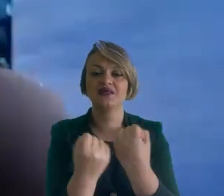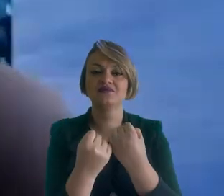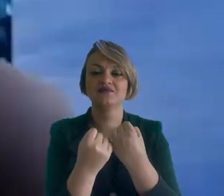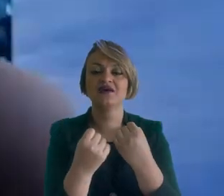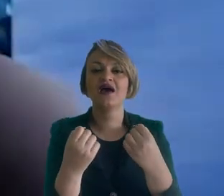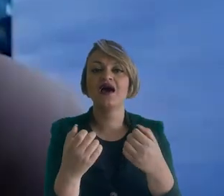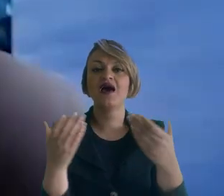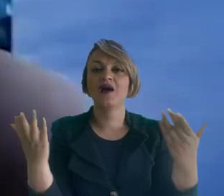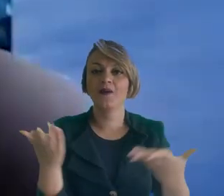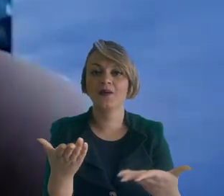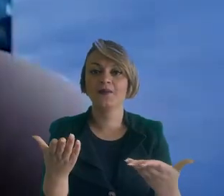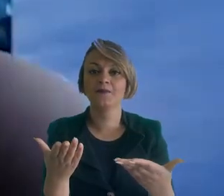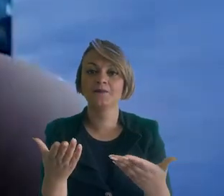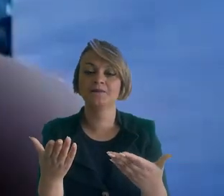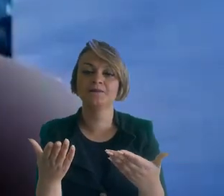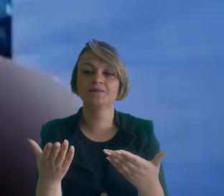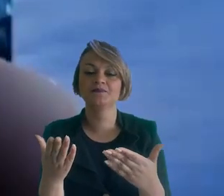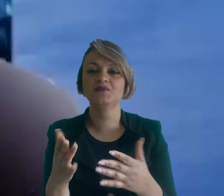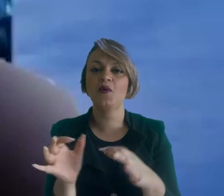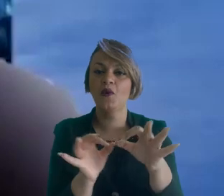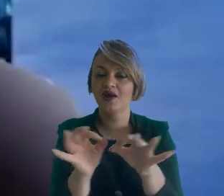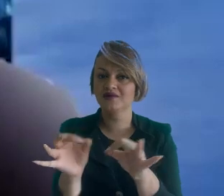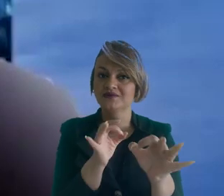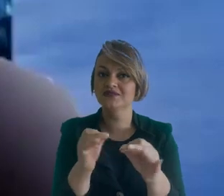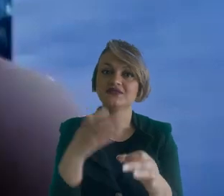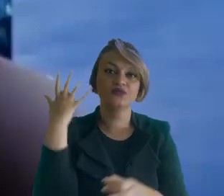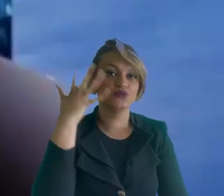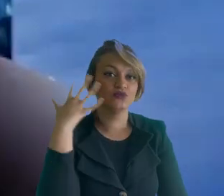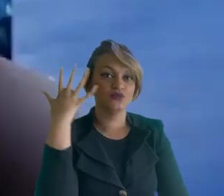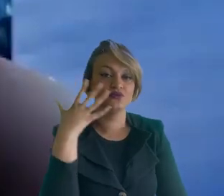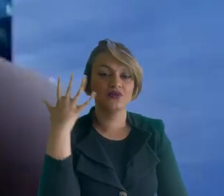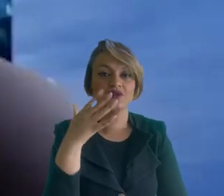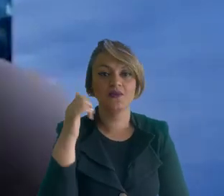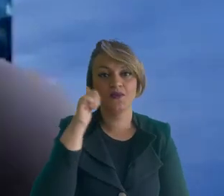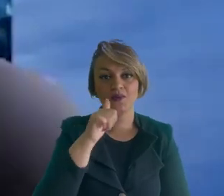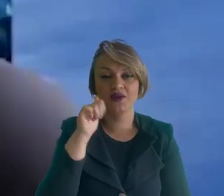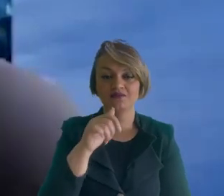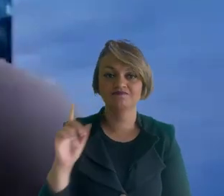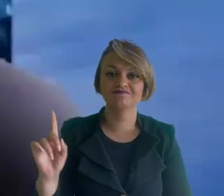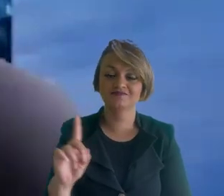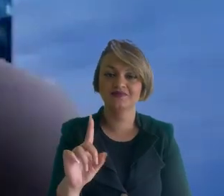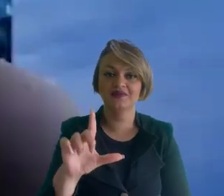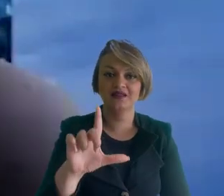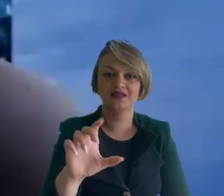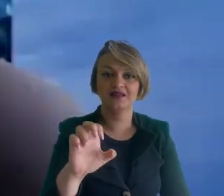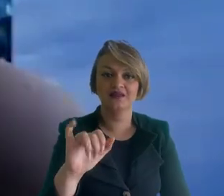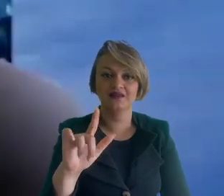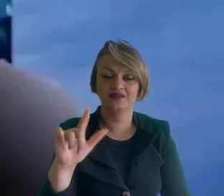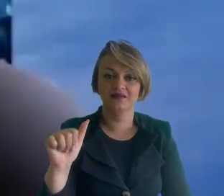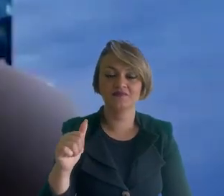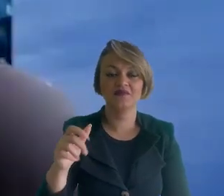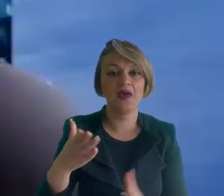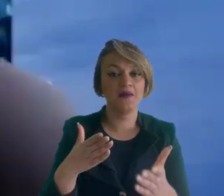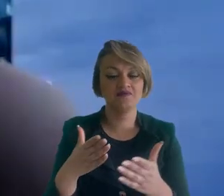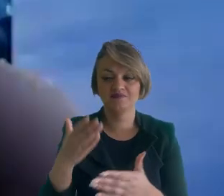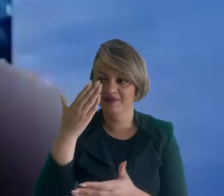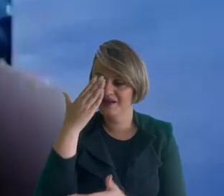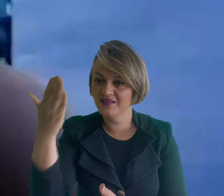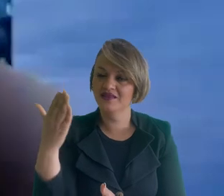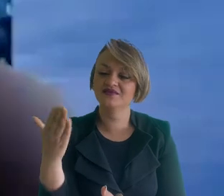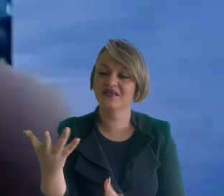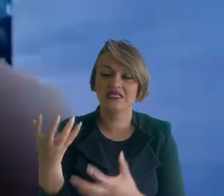e passo a condução dos trabalhos a minha querida colega Leila Paiva agradecendo por